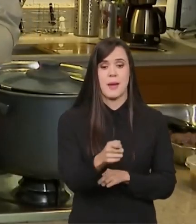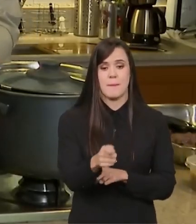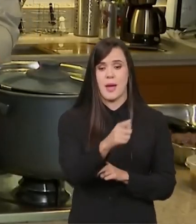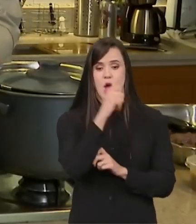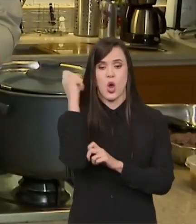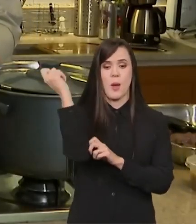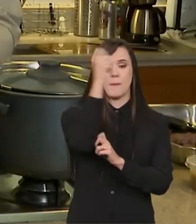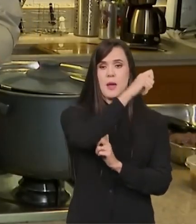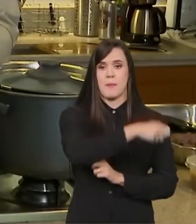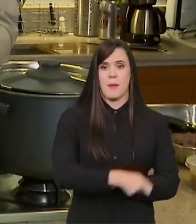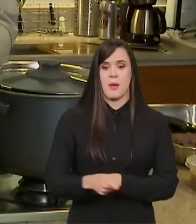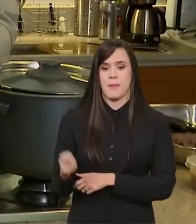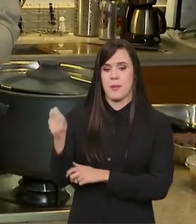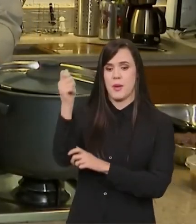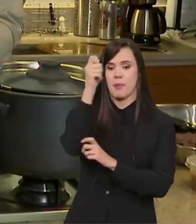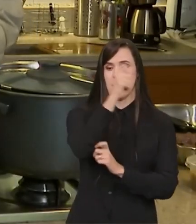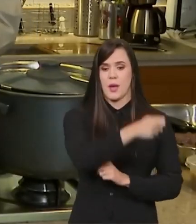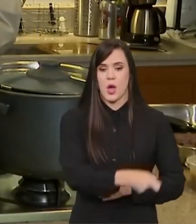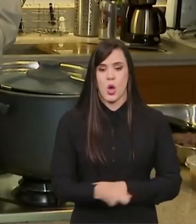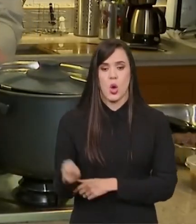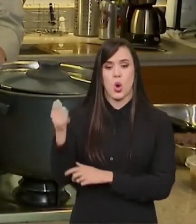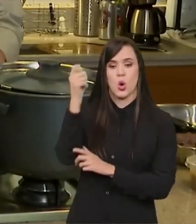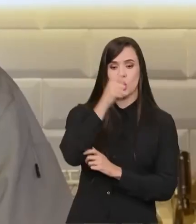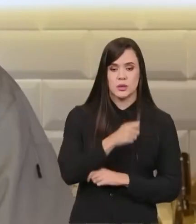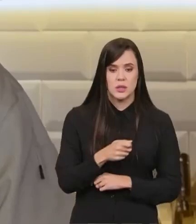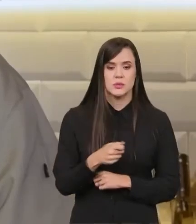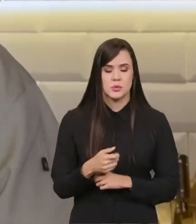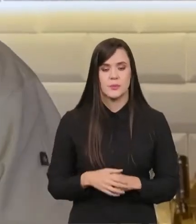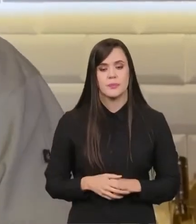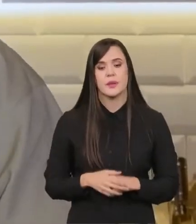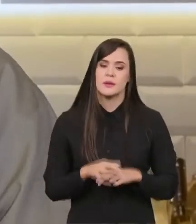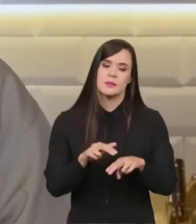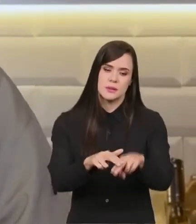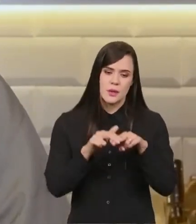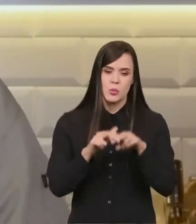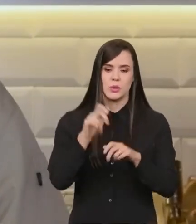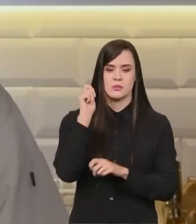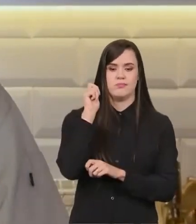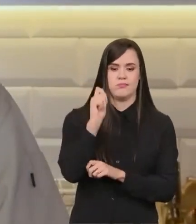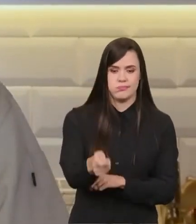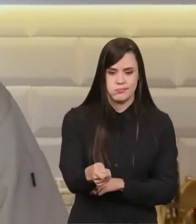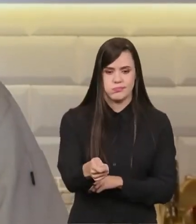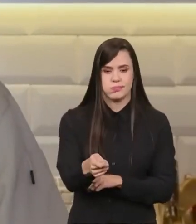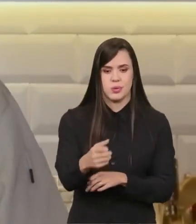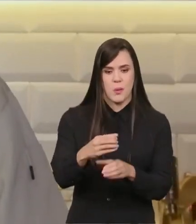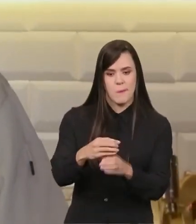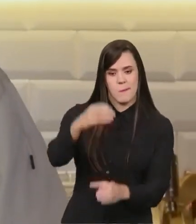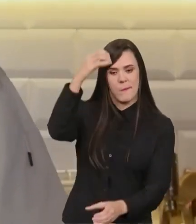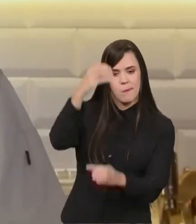no alto, batia no chão, batia no meio fio e ia rodando, sabe? Aí fui assim, bati num poste assim que eu